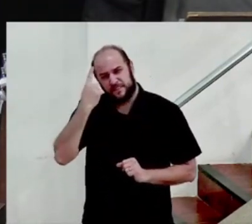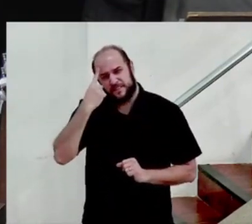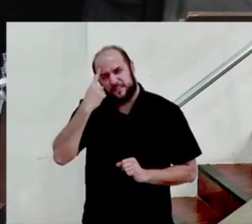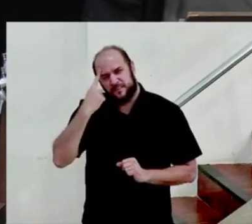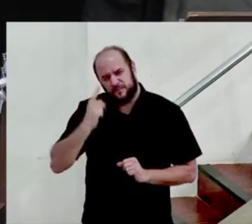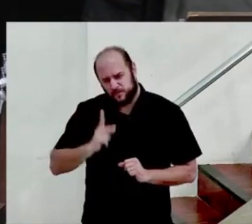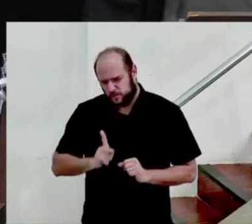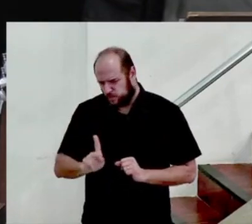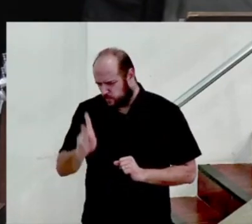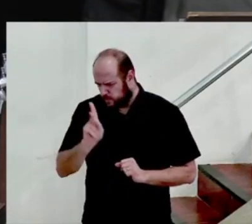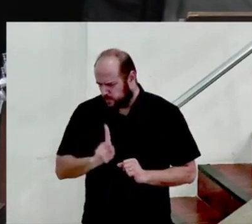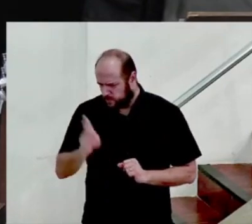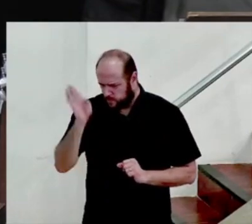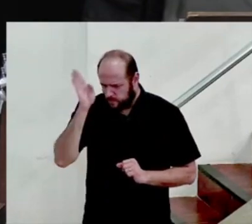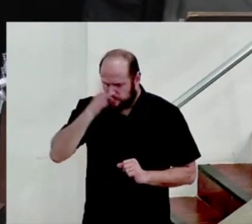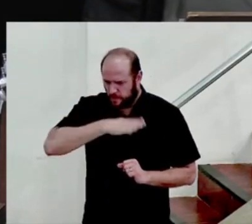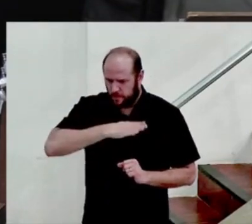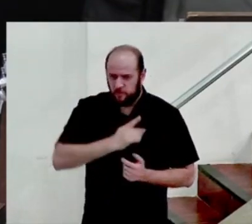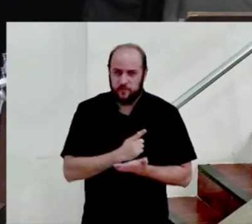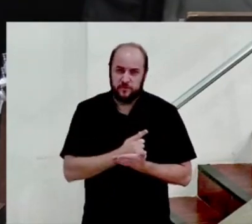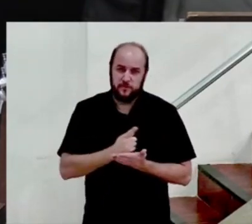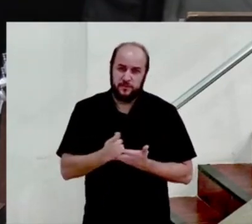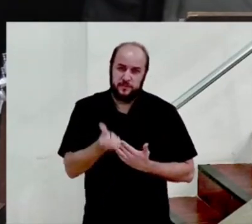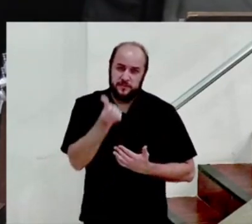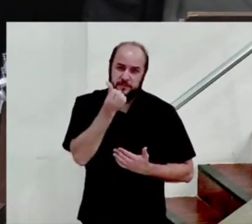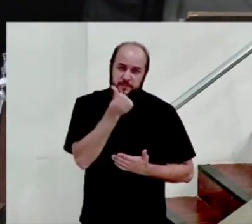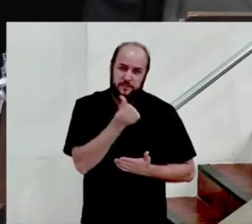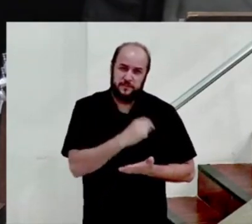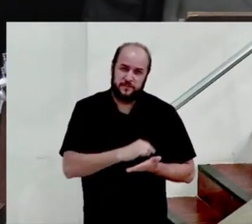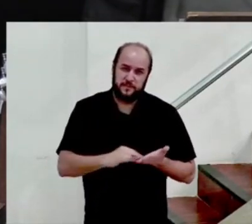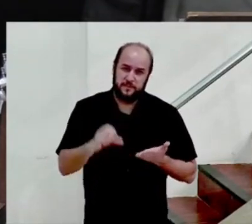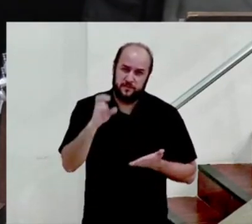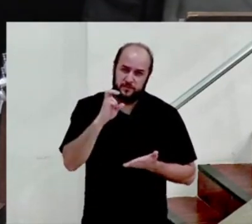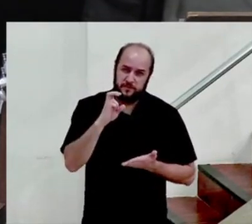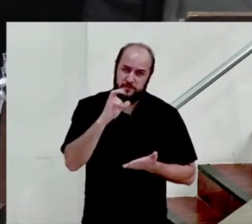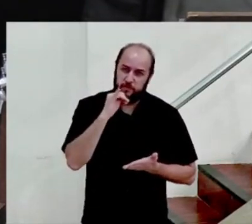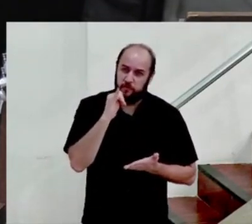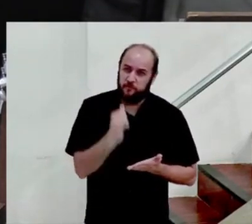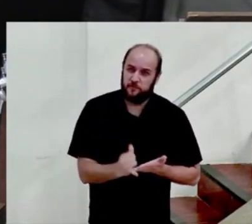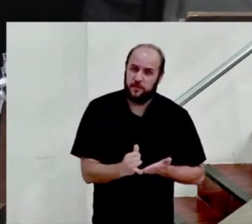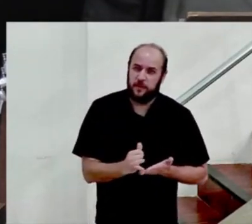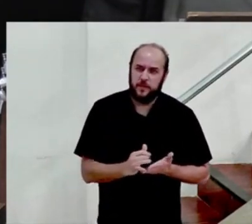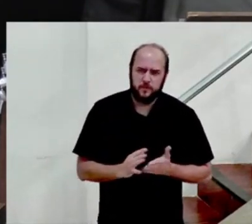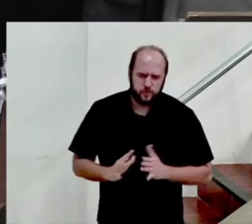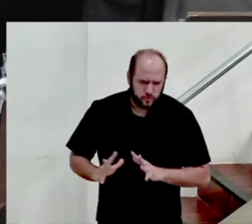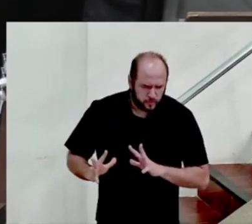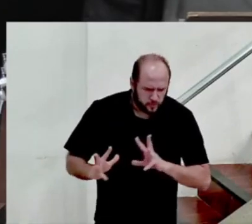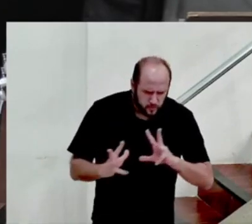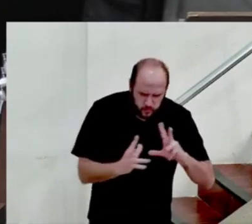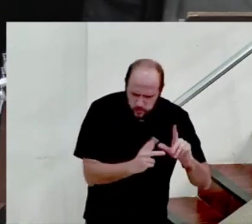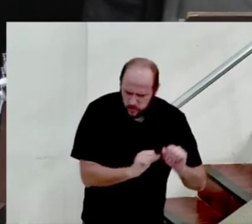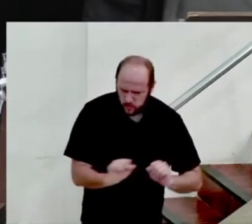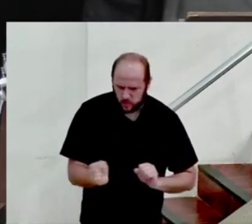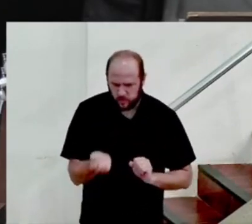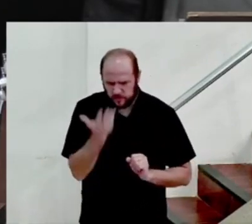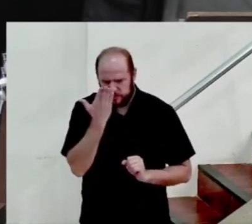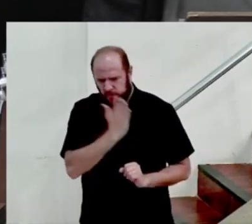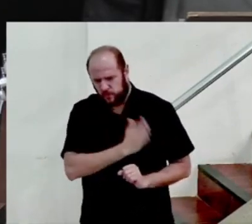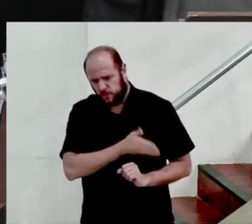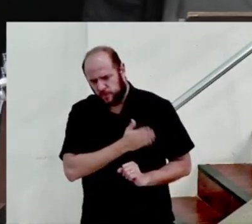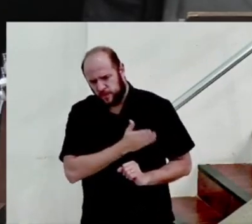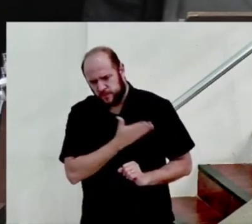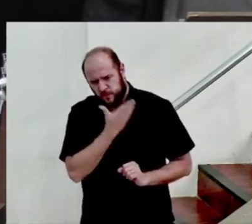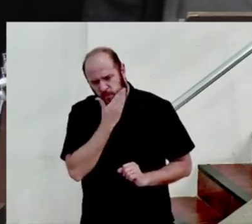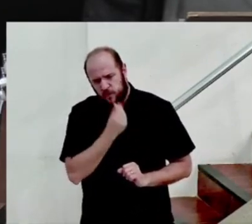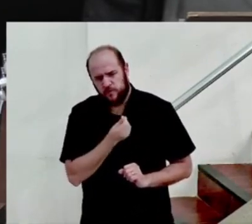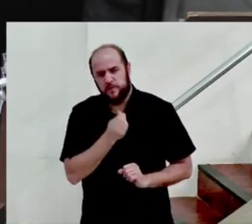continuamente mal. Gênesis 6, versículo 5 fala que absolutamente tudo o que se passava no coração dos homens